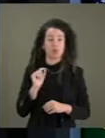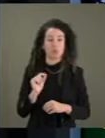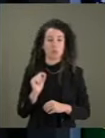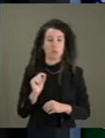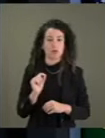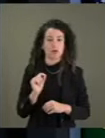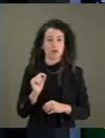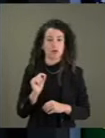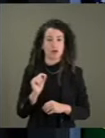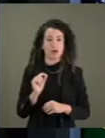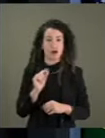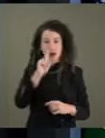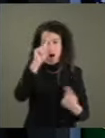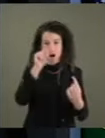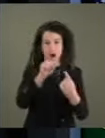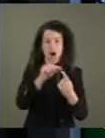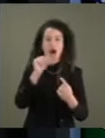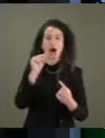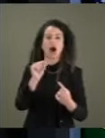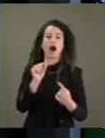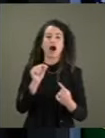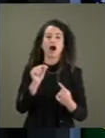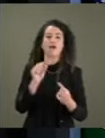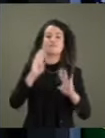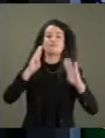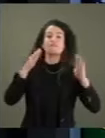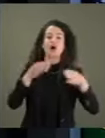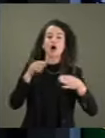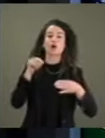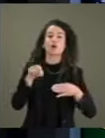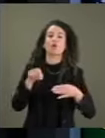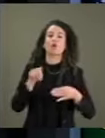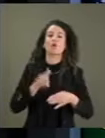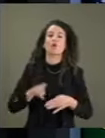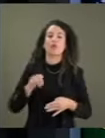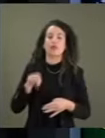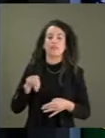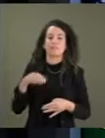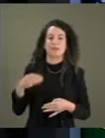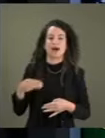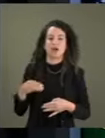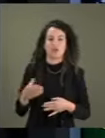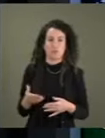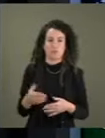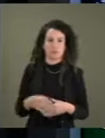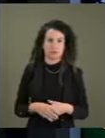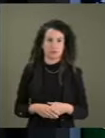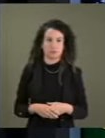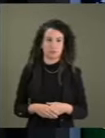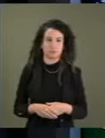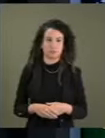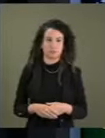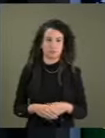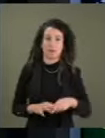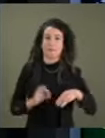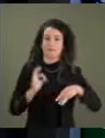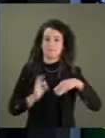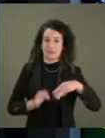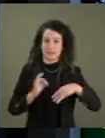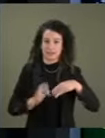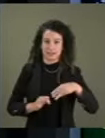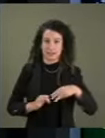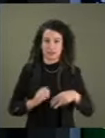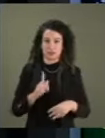exclusivamente para a maconha. O ministro Gilmar Mendes liberou